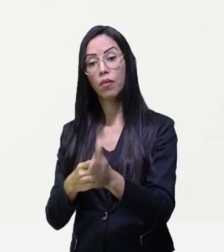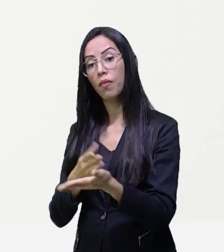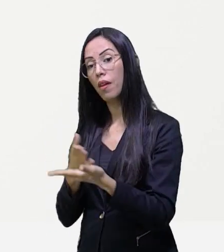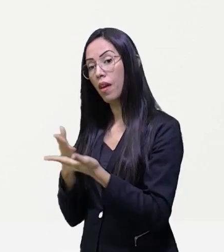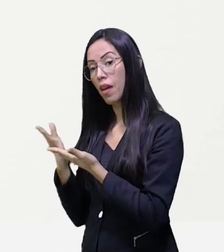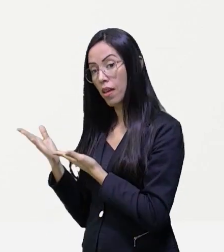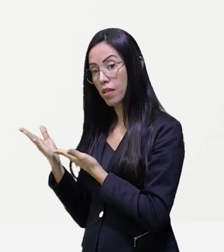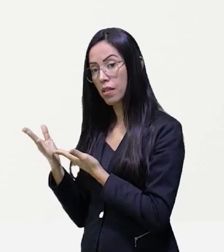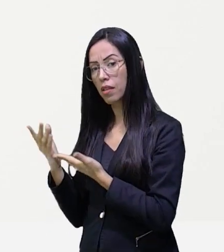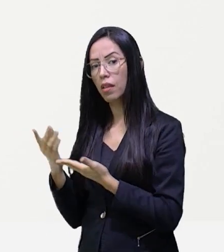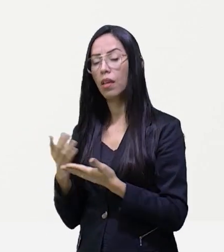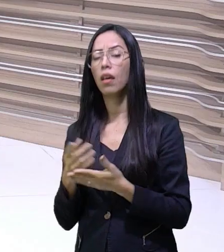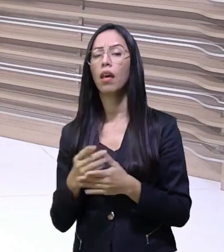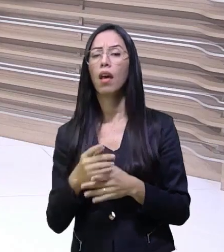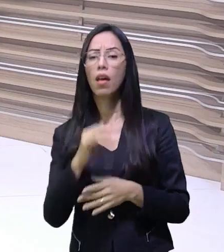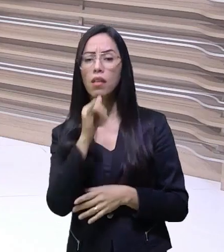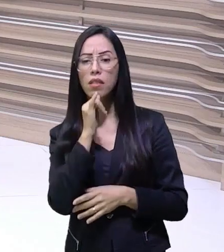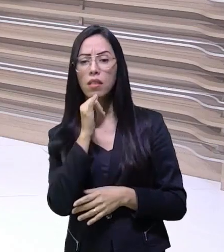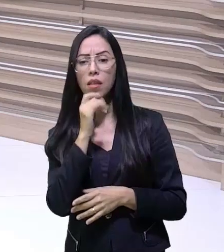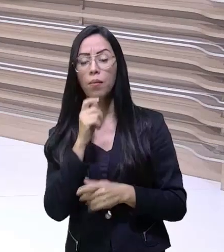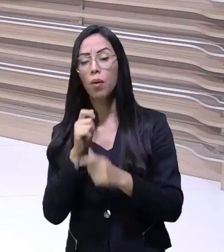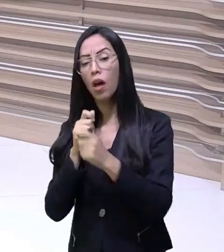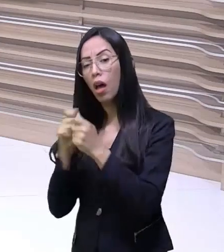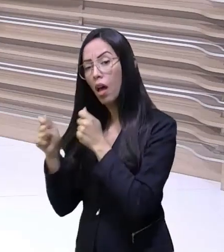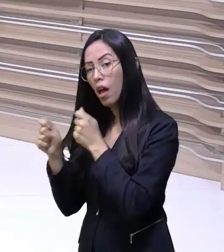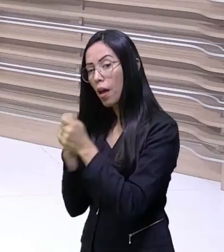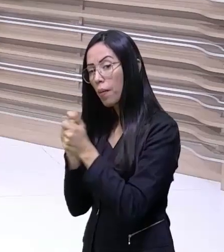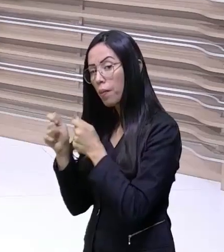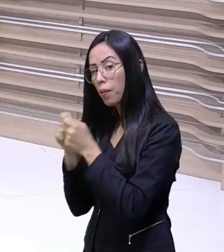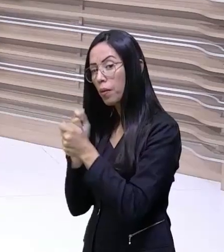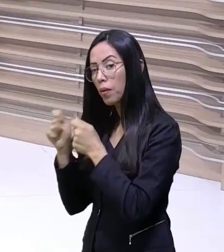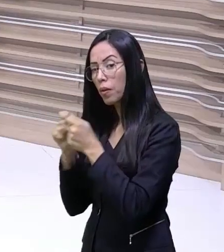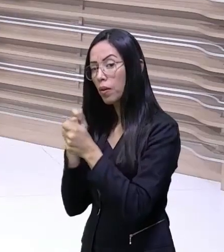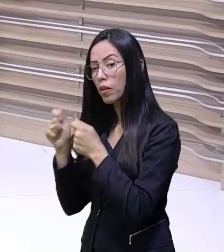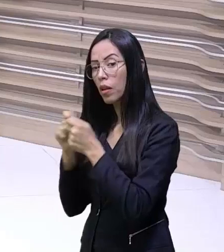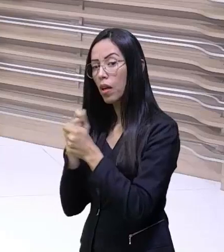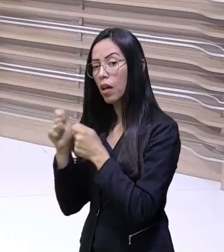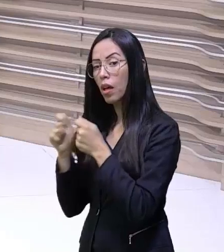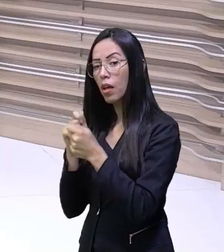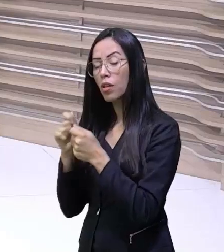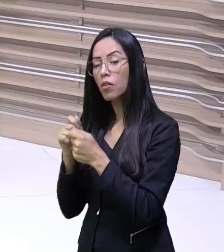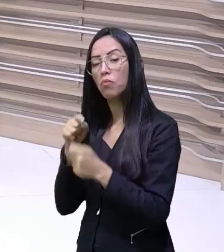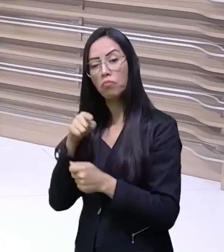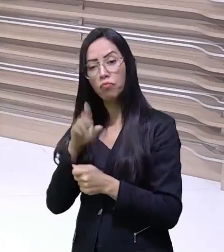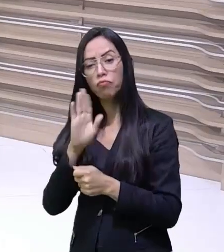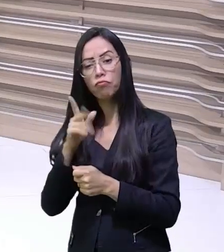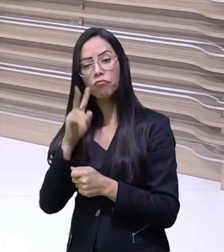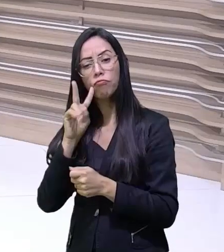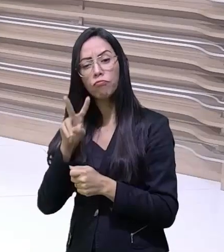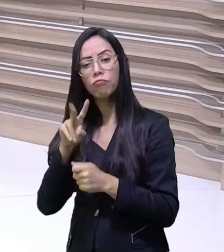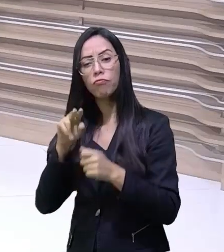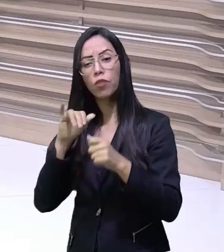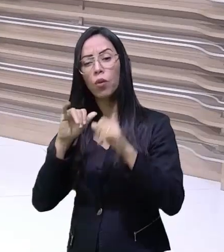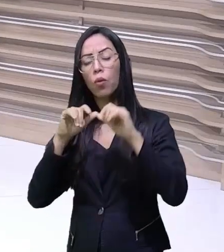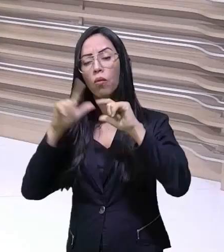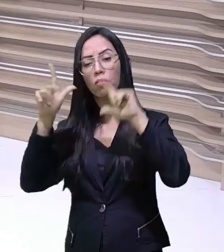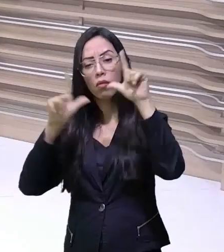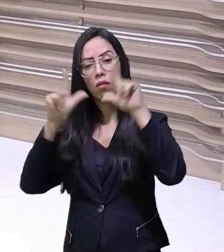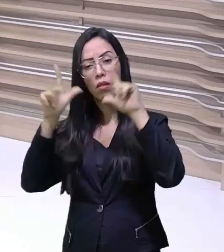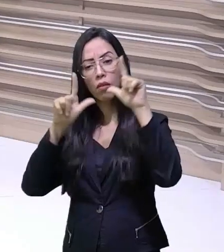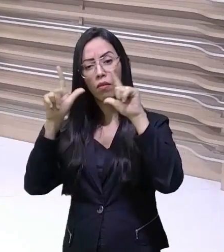é reportagem, né? Quem nunca assistiu uma reportagem ou na televisão, ou até mesmo no